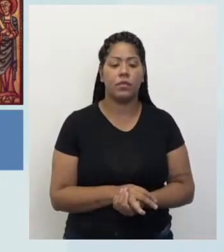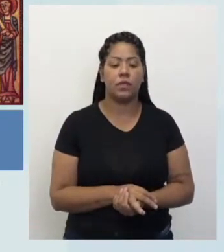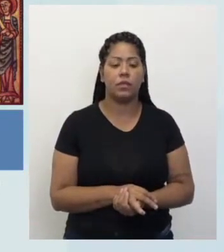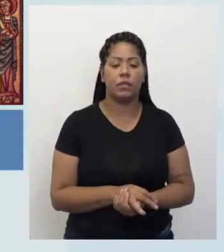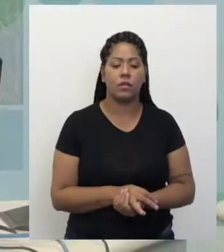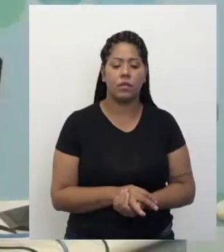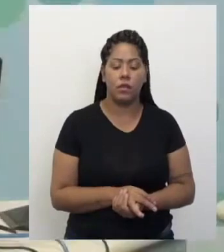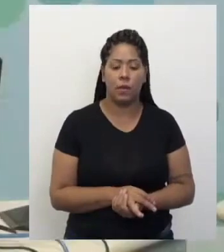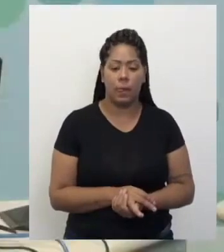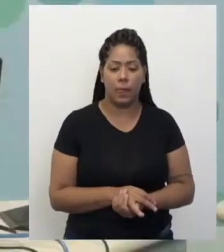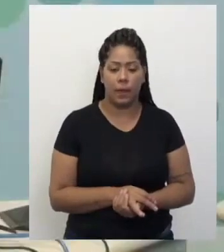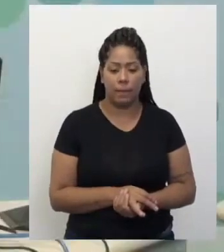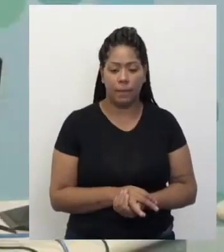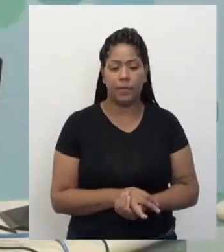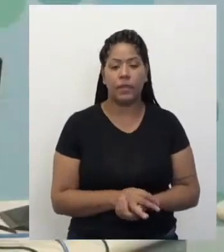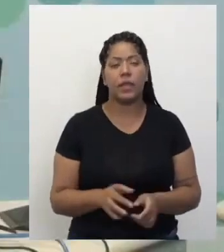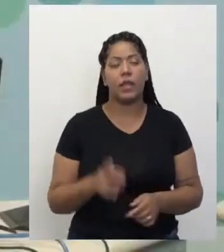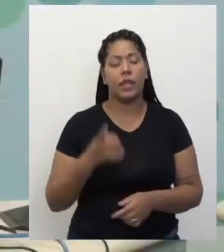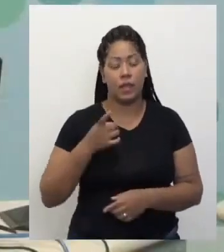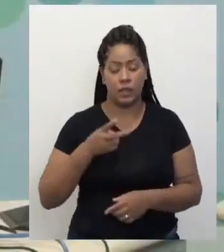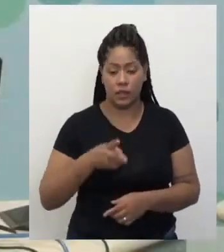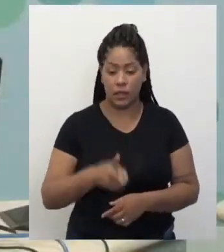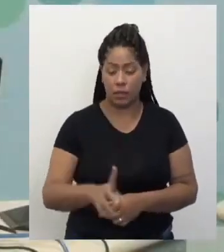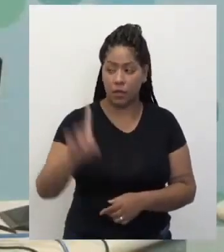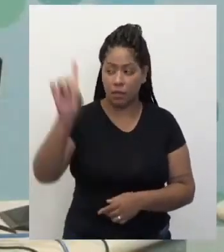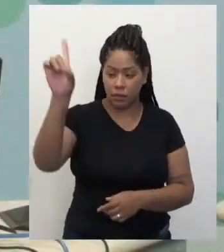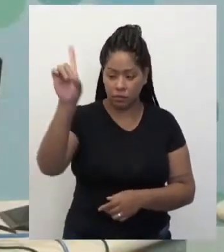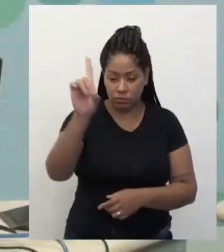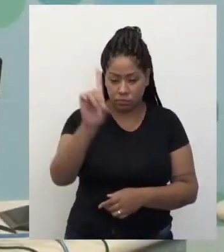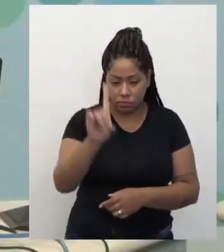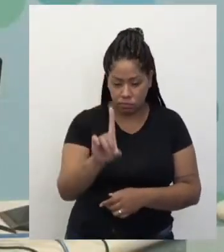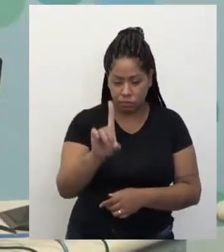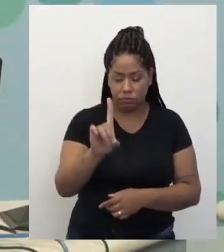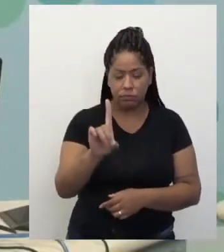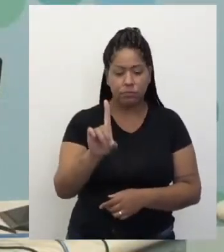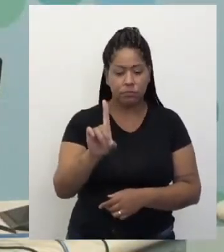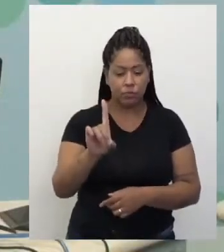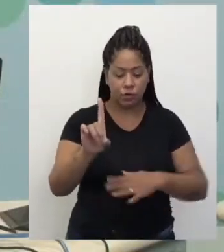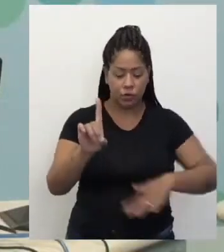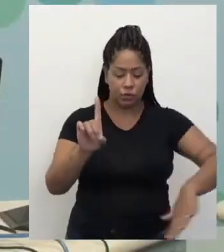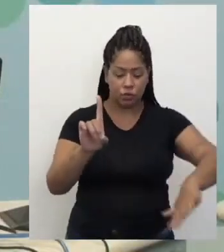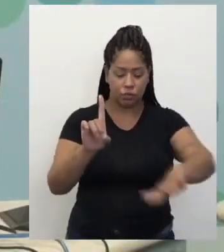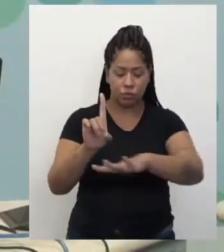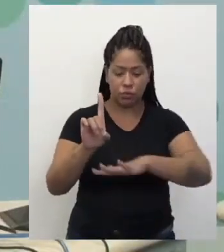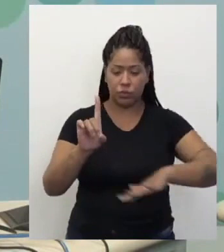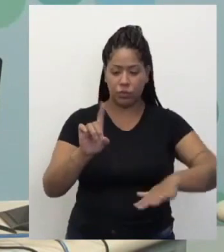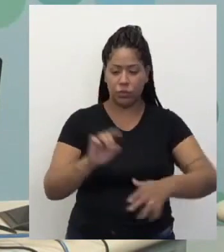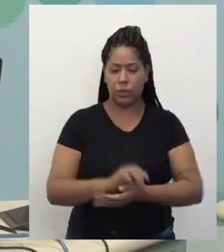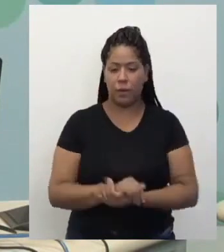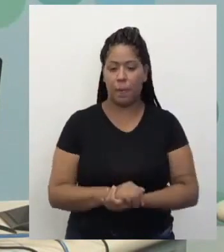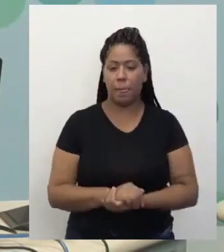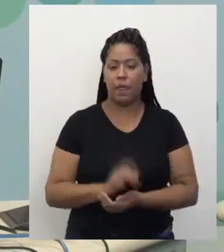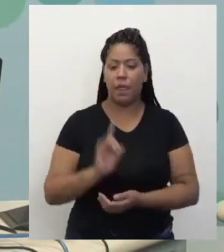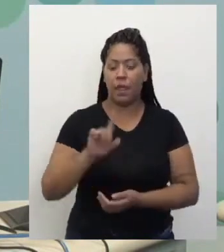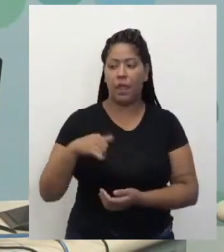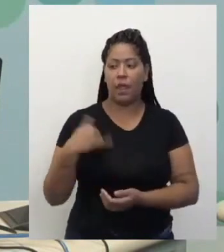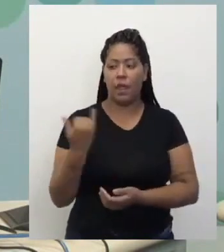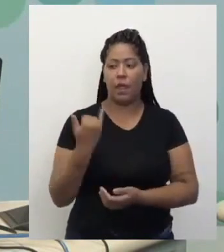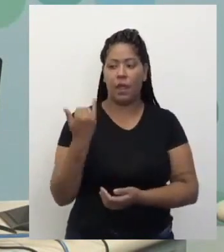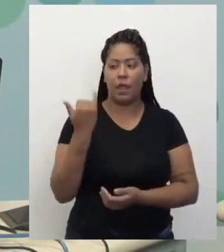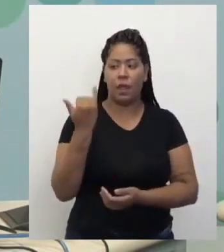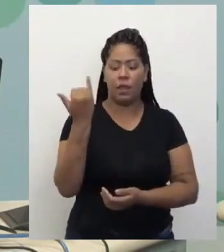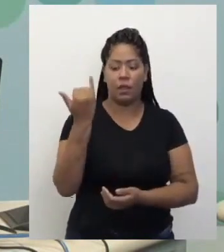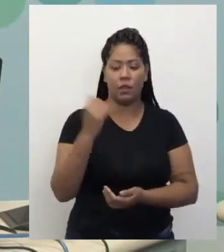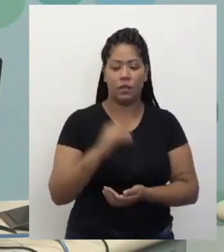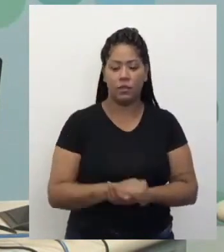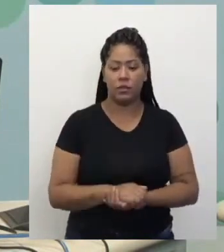aí é Deus no centro de todas as coisas. Então, vocês vejam a importância aí, né, dessas leituras, que a gente consegue fazer uma leitura